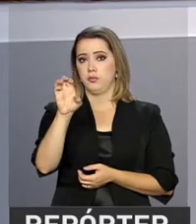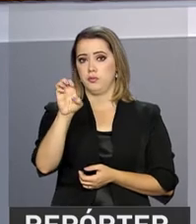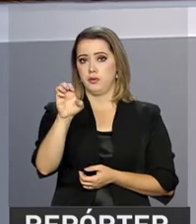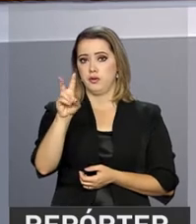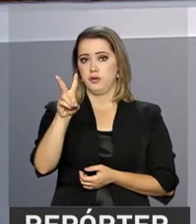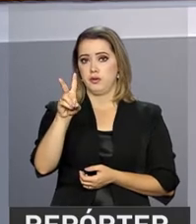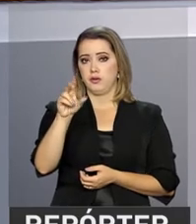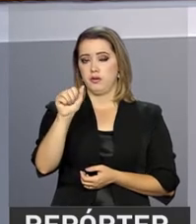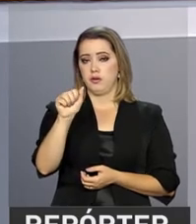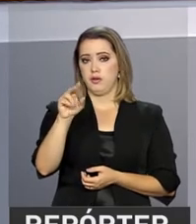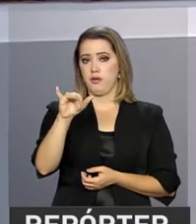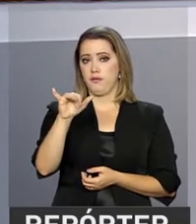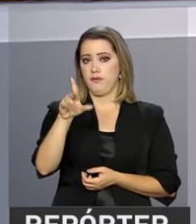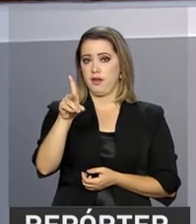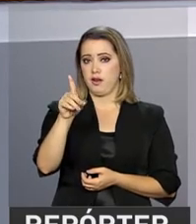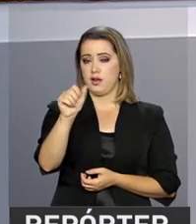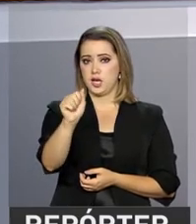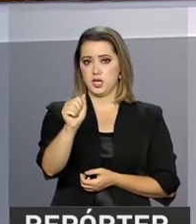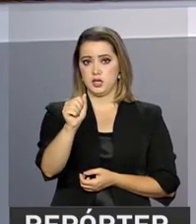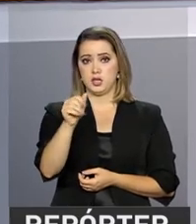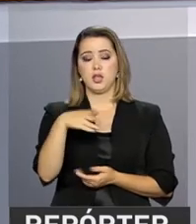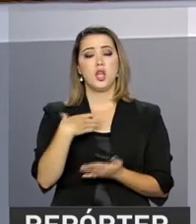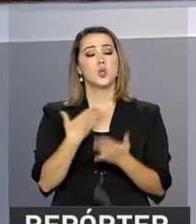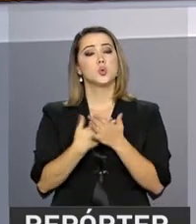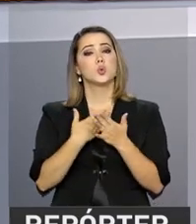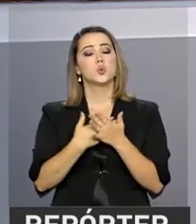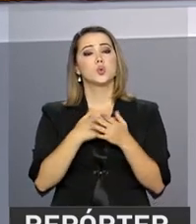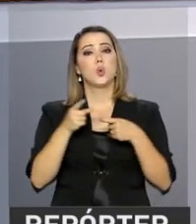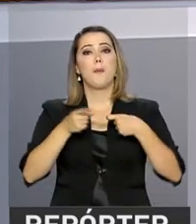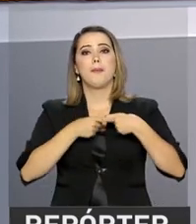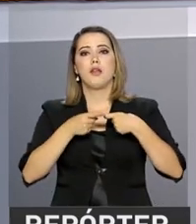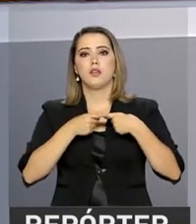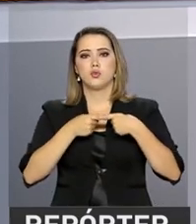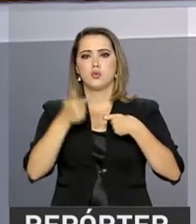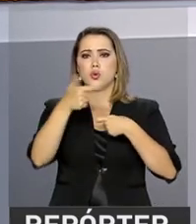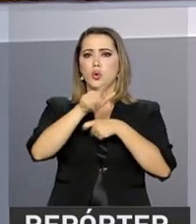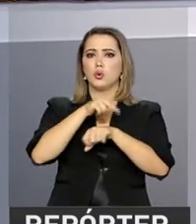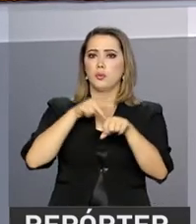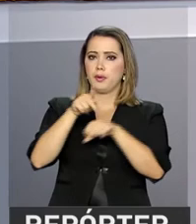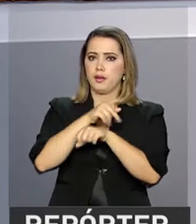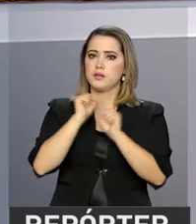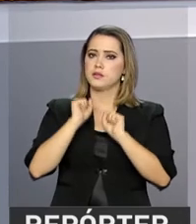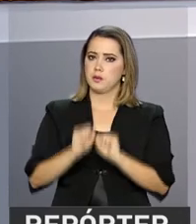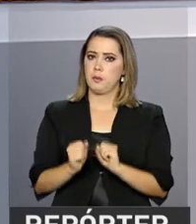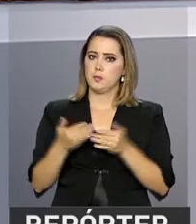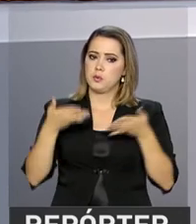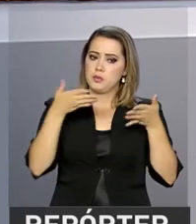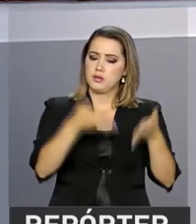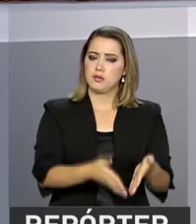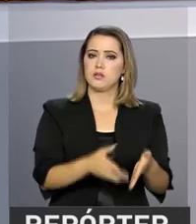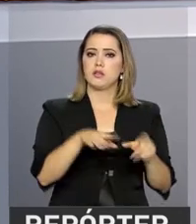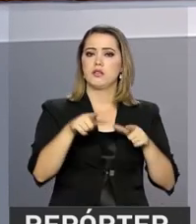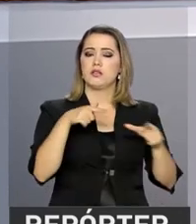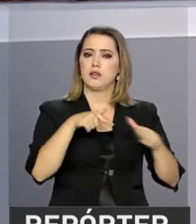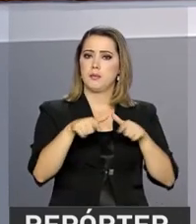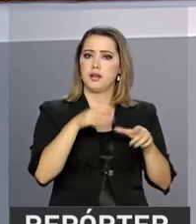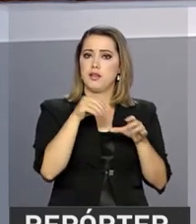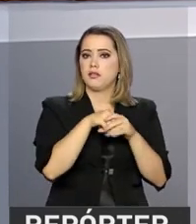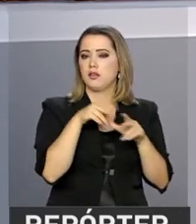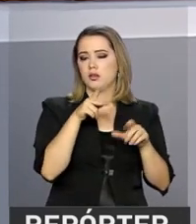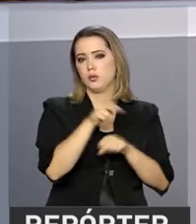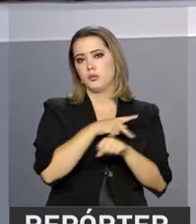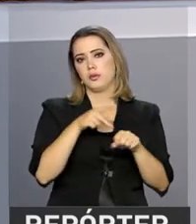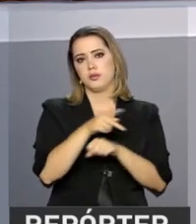exame reconhece os diplomas de medicina obtidos fora do brasil e permite que médicos brasileiros e estrangeiros exerçam a profissão do